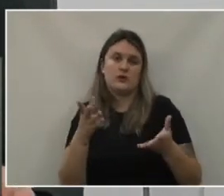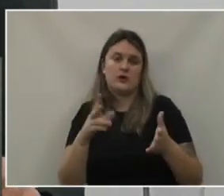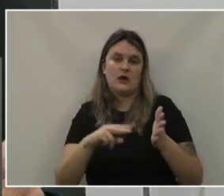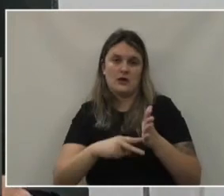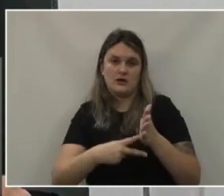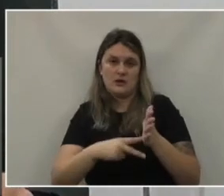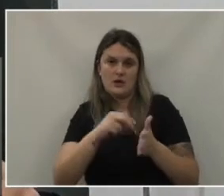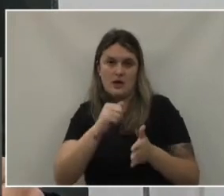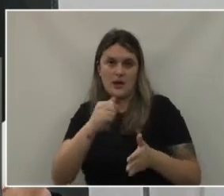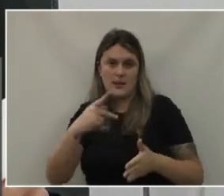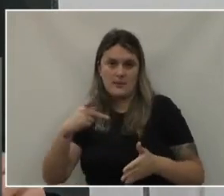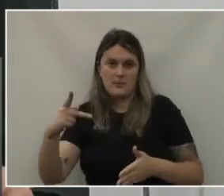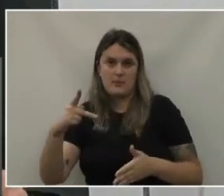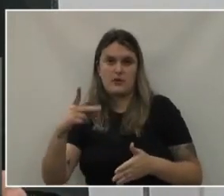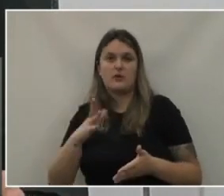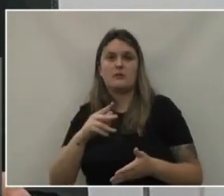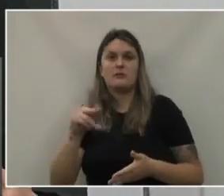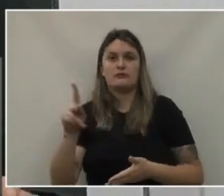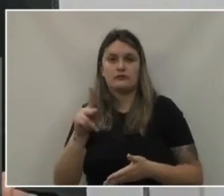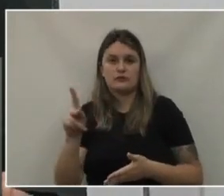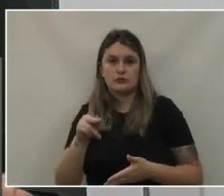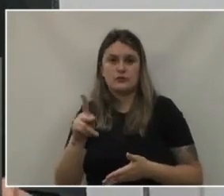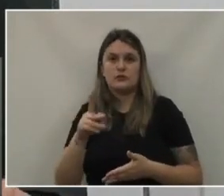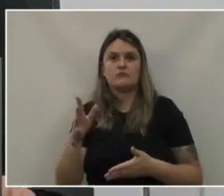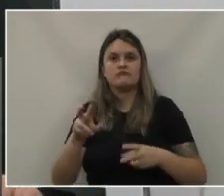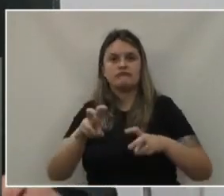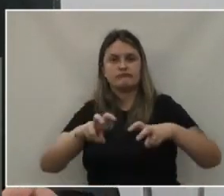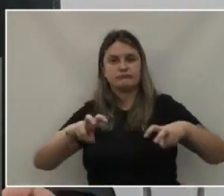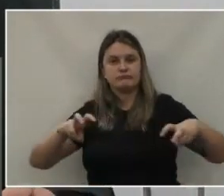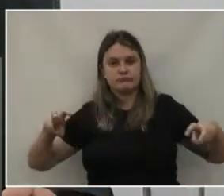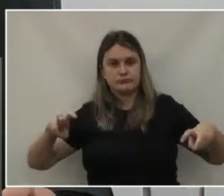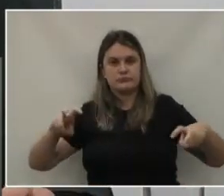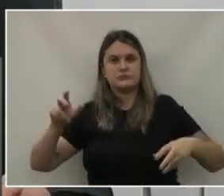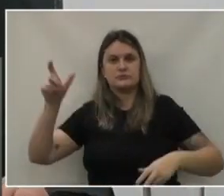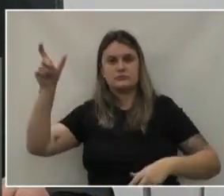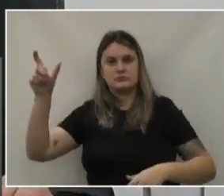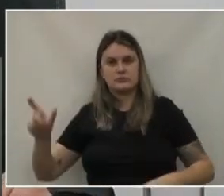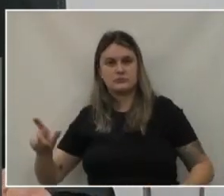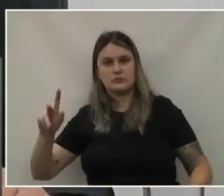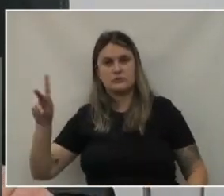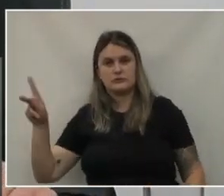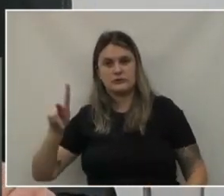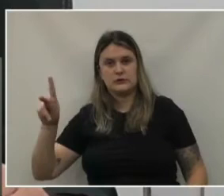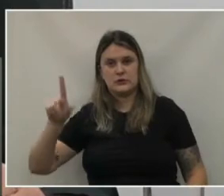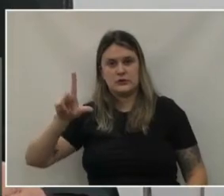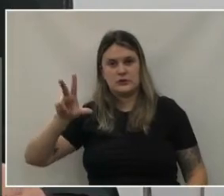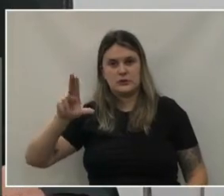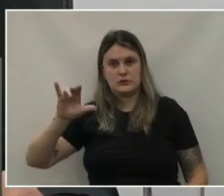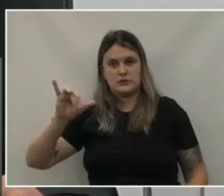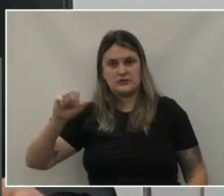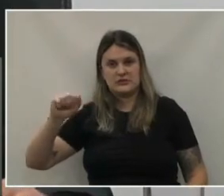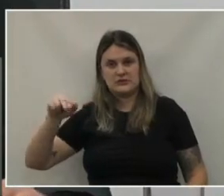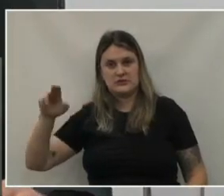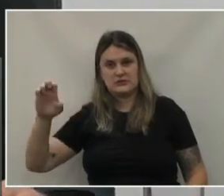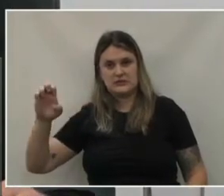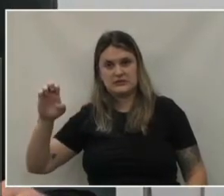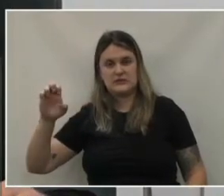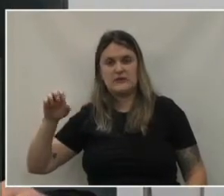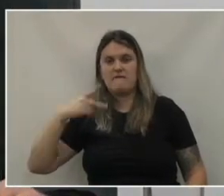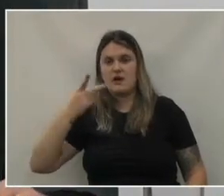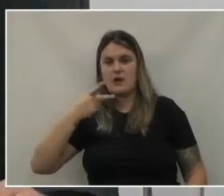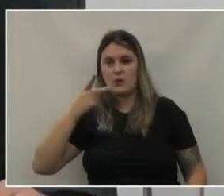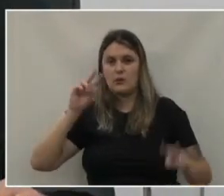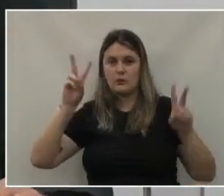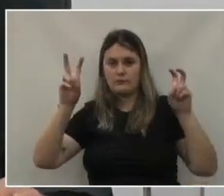vieram prestigiar também, além da fala da Luciane, que falou